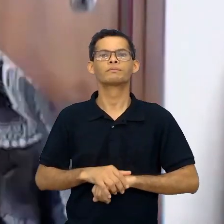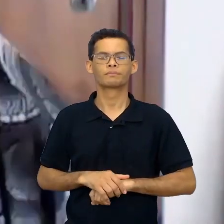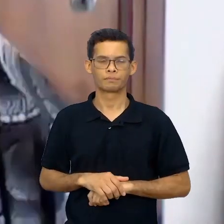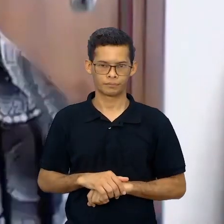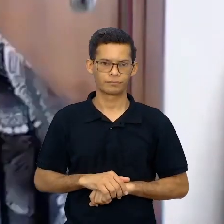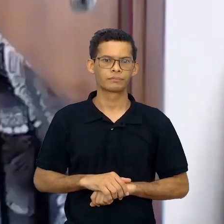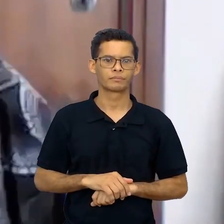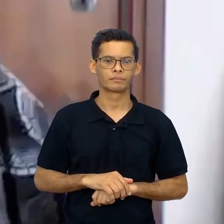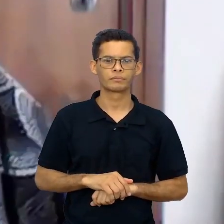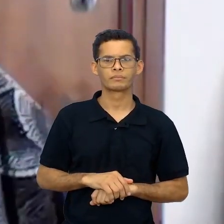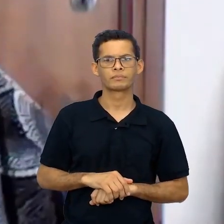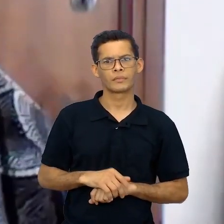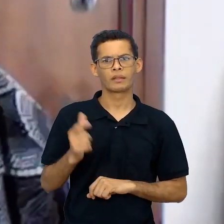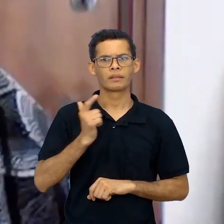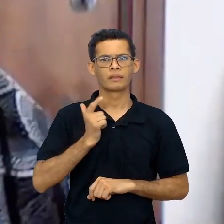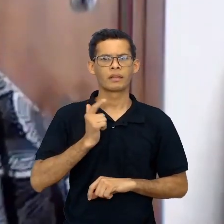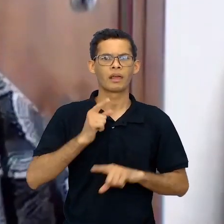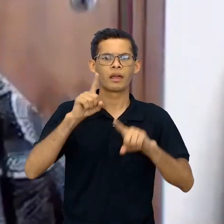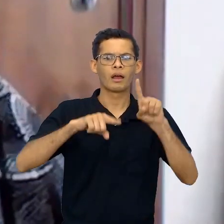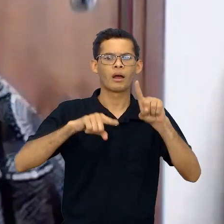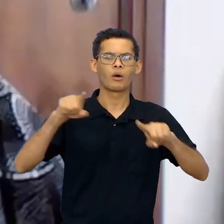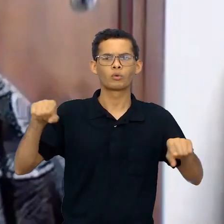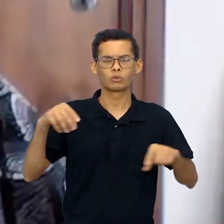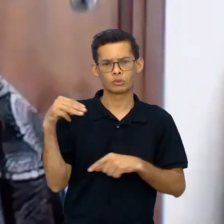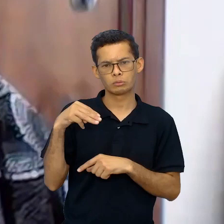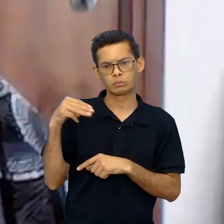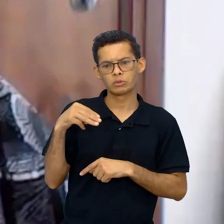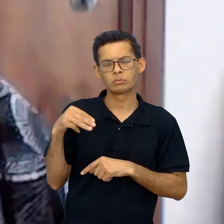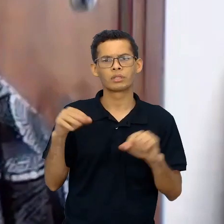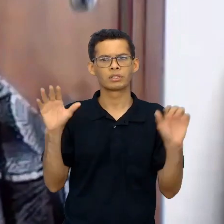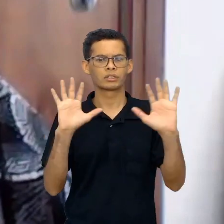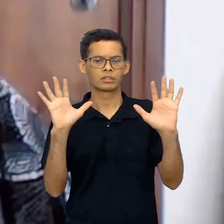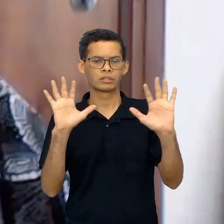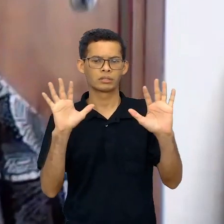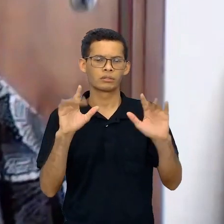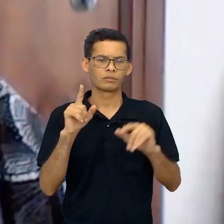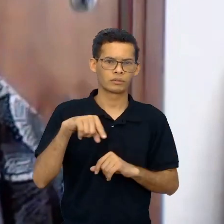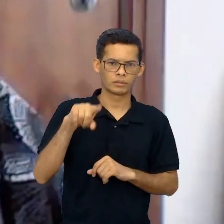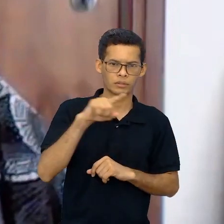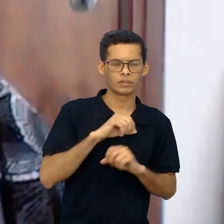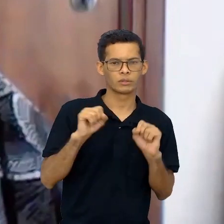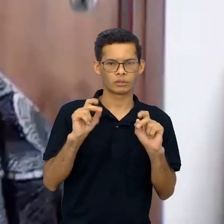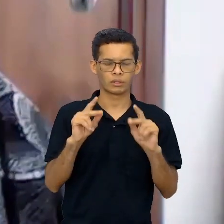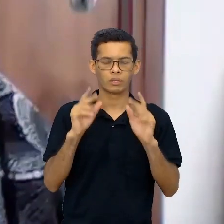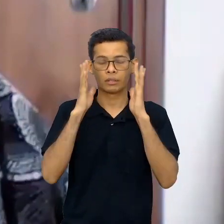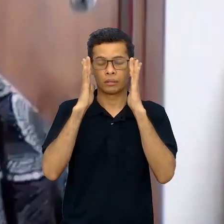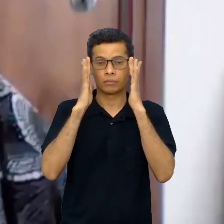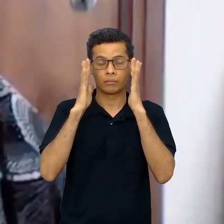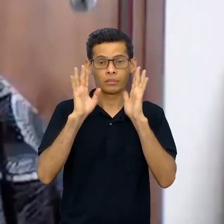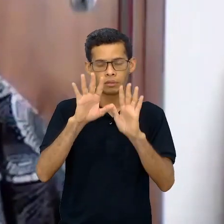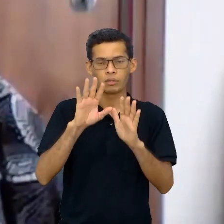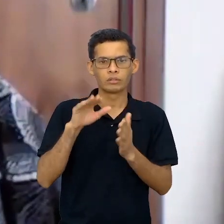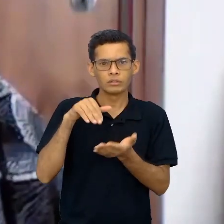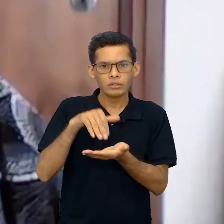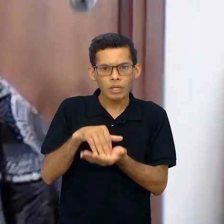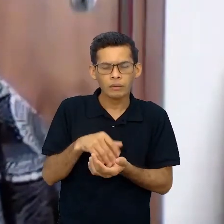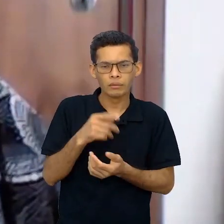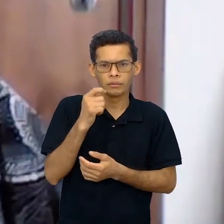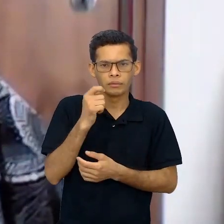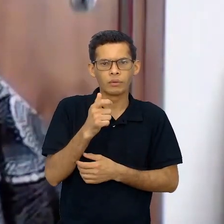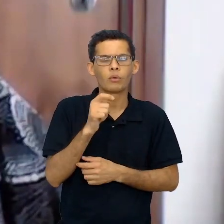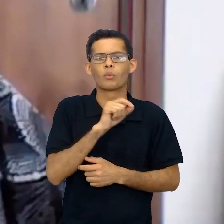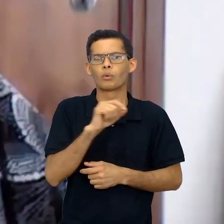mim. Eu tenho alguns minutinhos ainda para me despedir de vocês e para conversar com vocês, né? Então, estamos chegando na